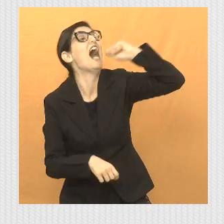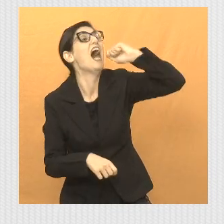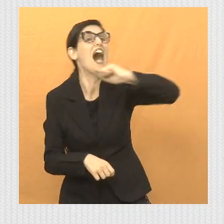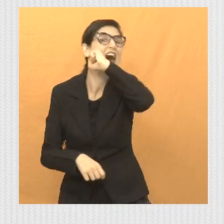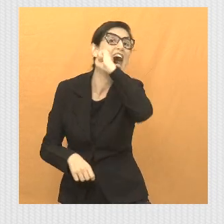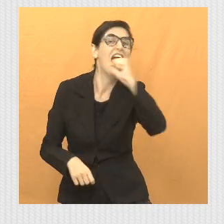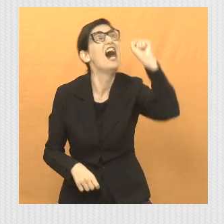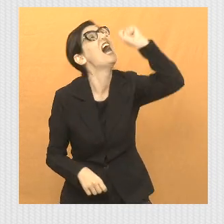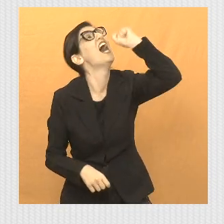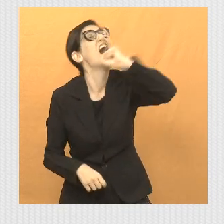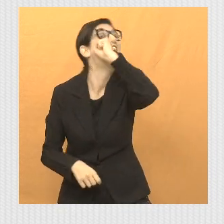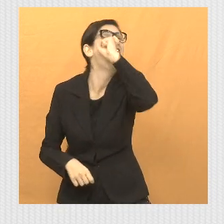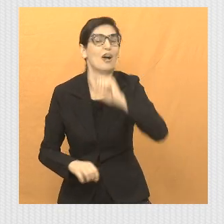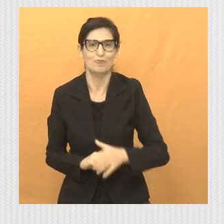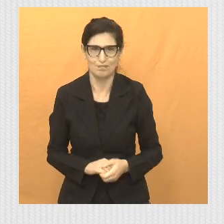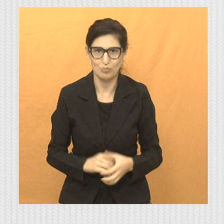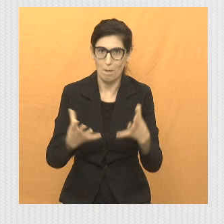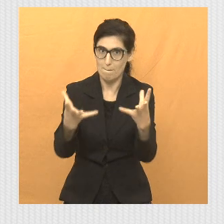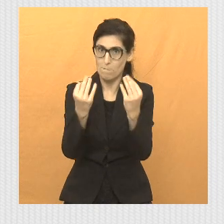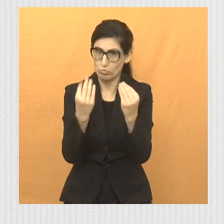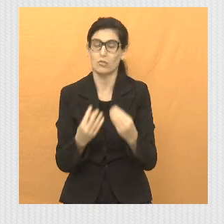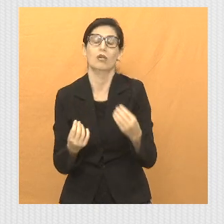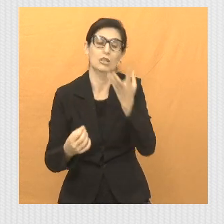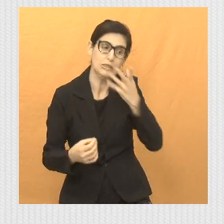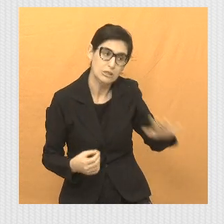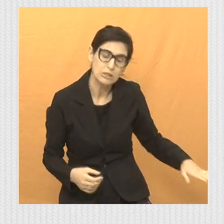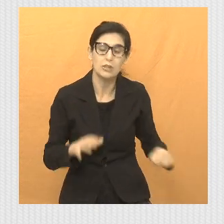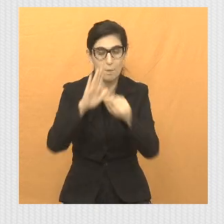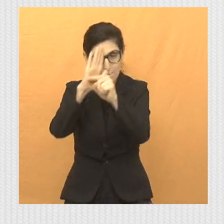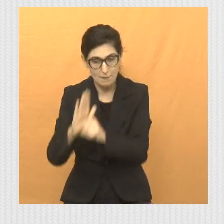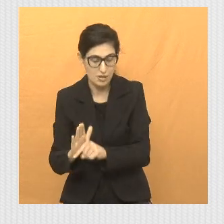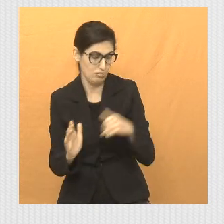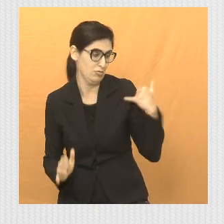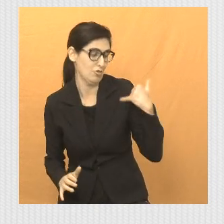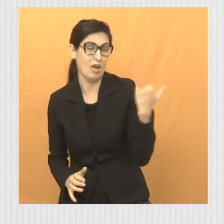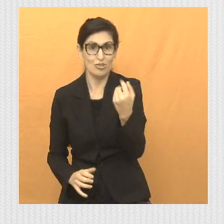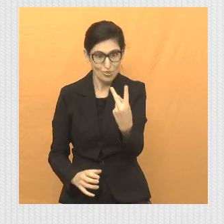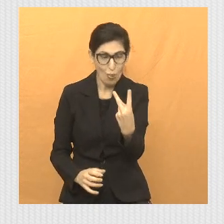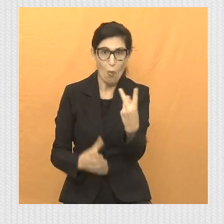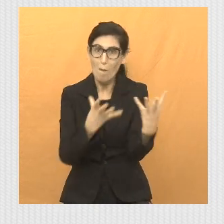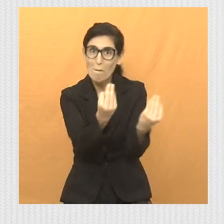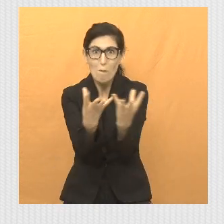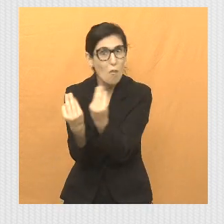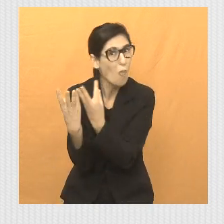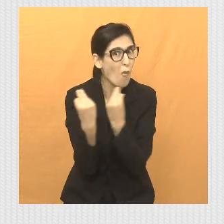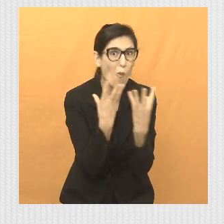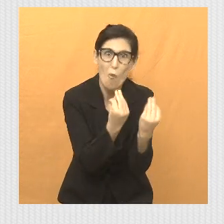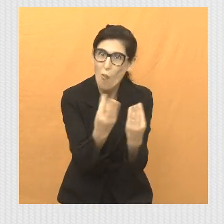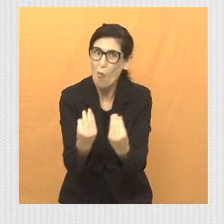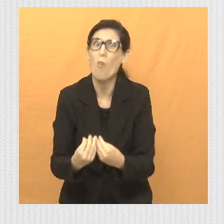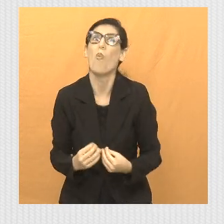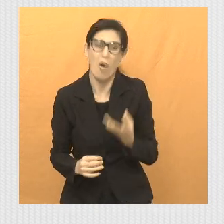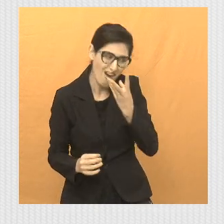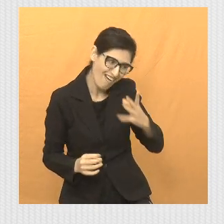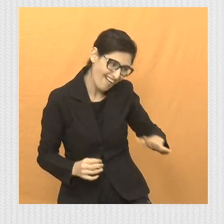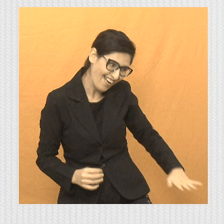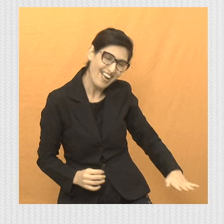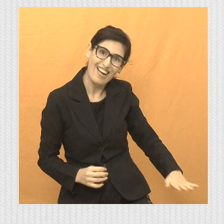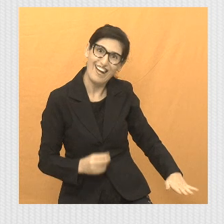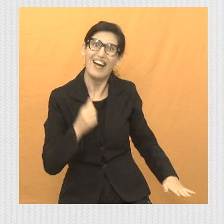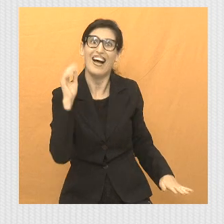no número de crianças menores de 2 anos atendidas nas unidades, o que revela um